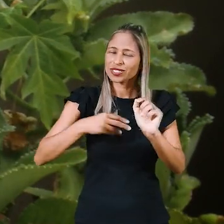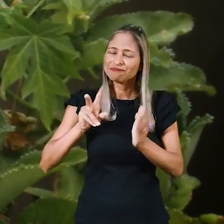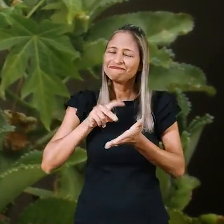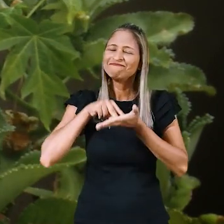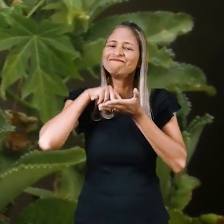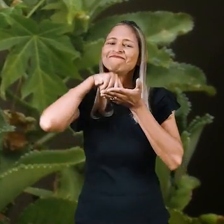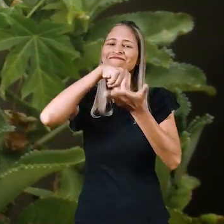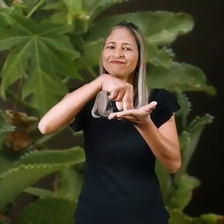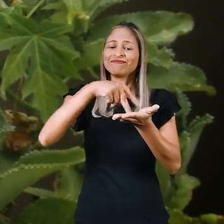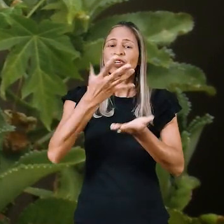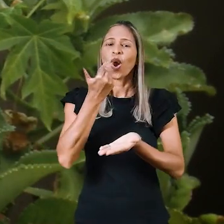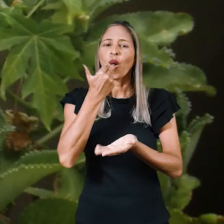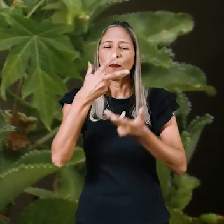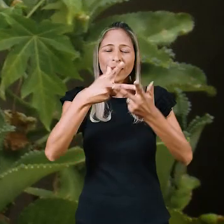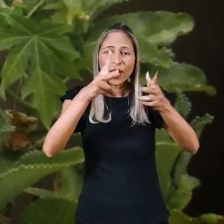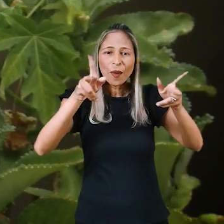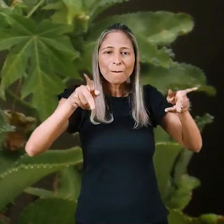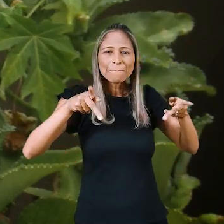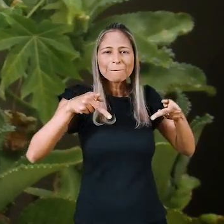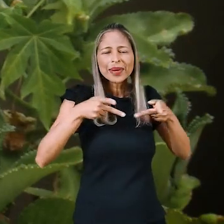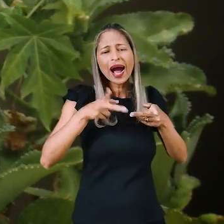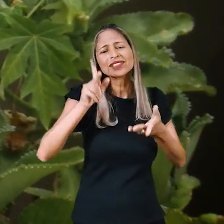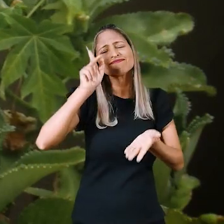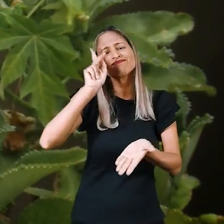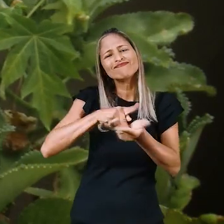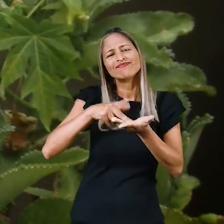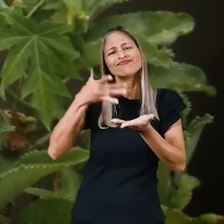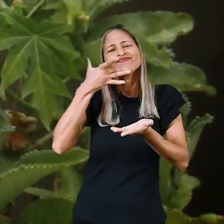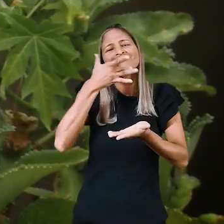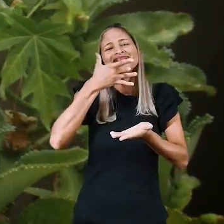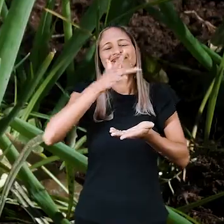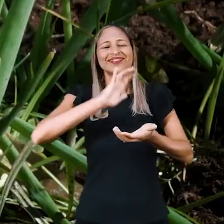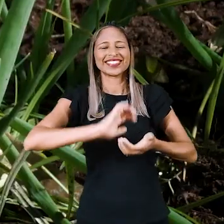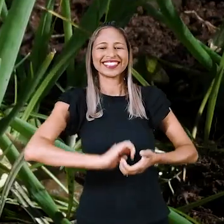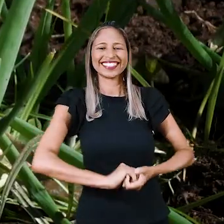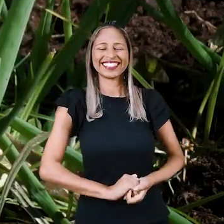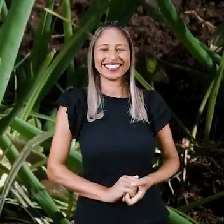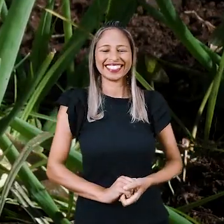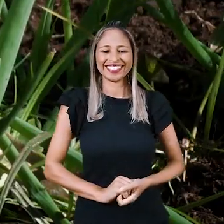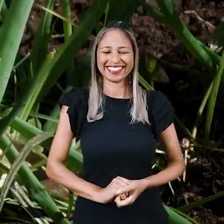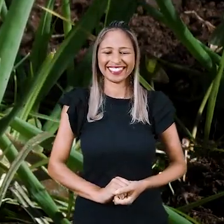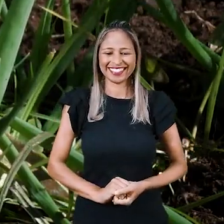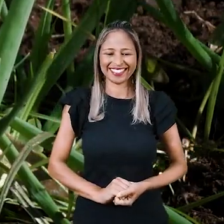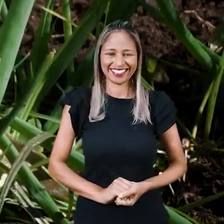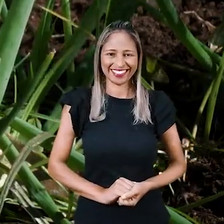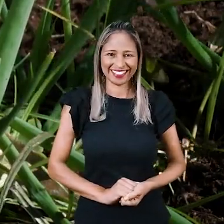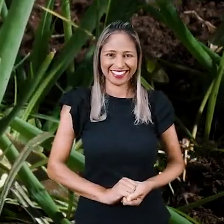gente merece comer um prato de comida de verdade.